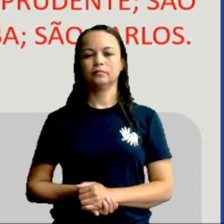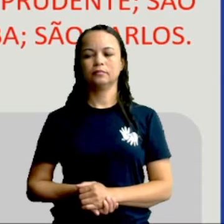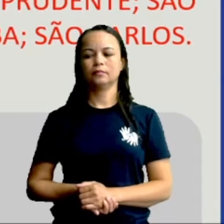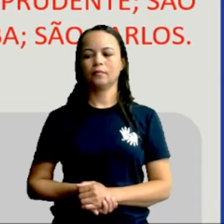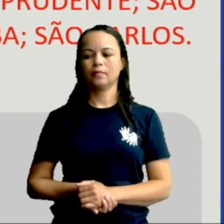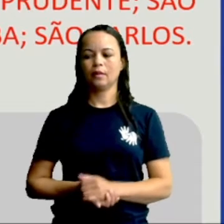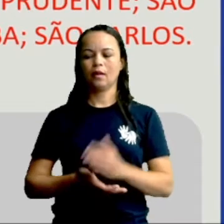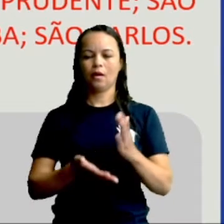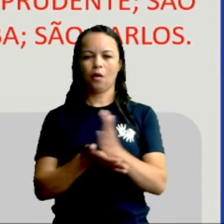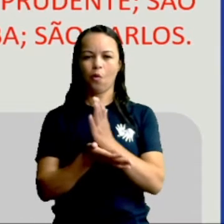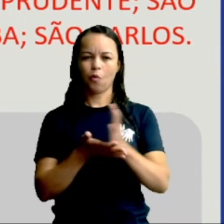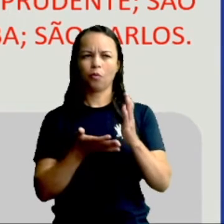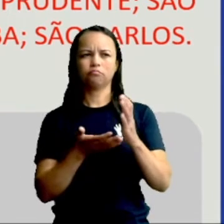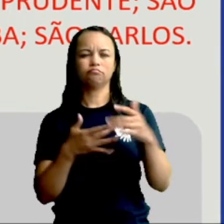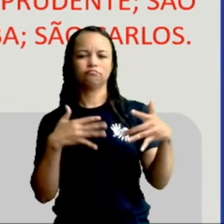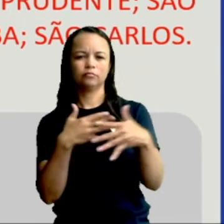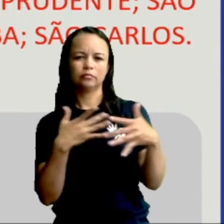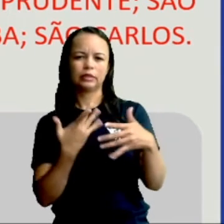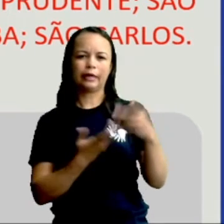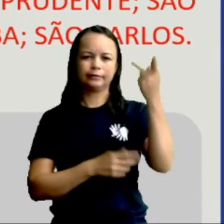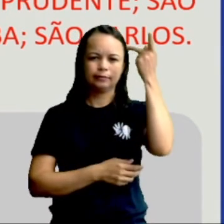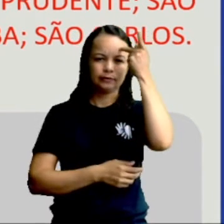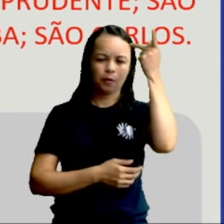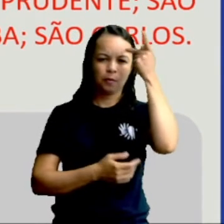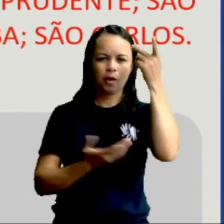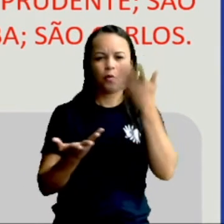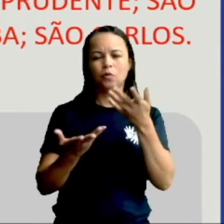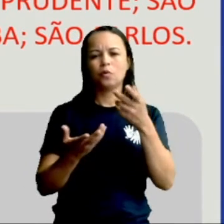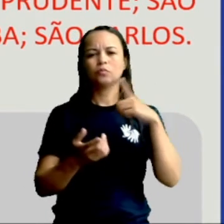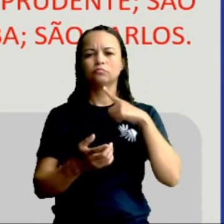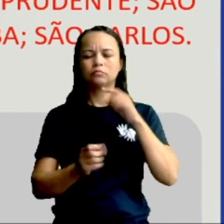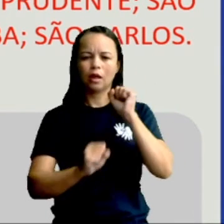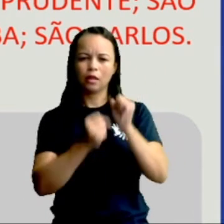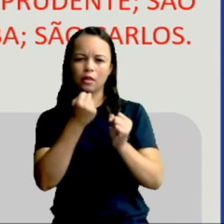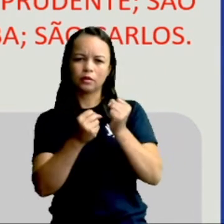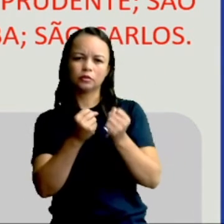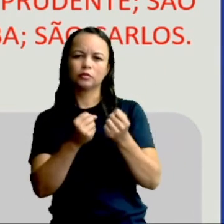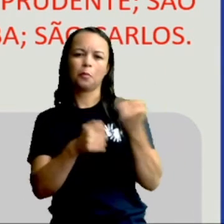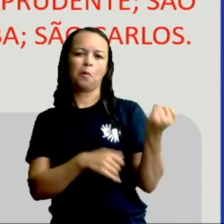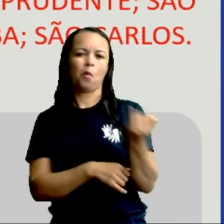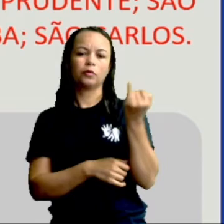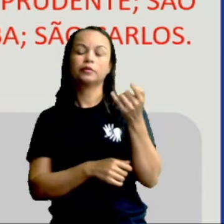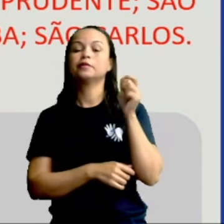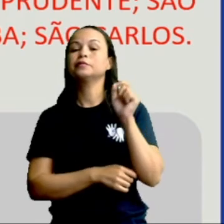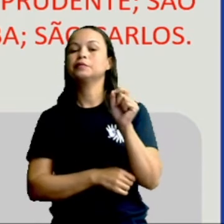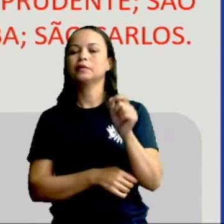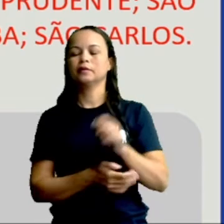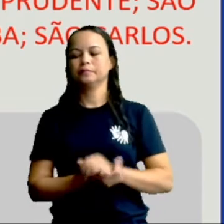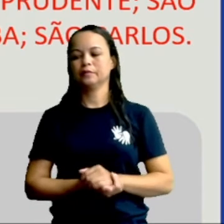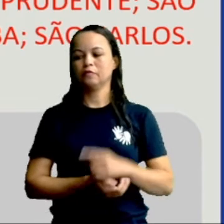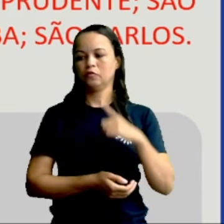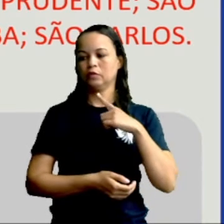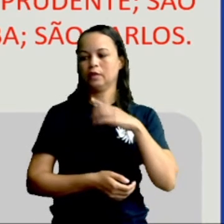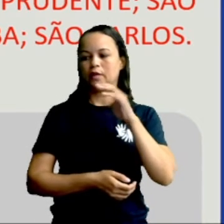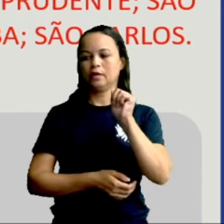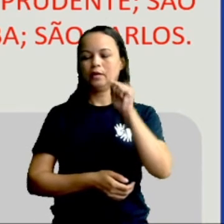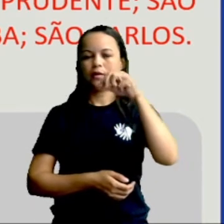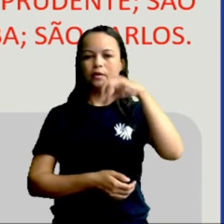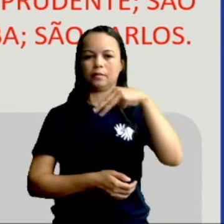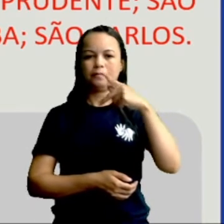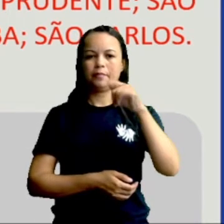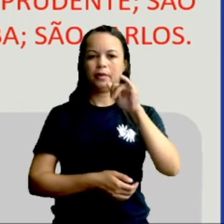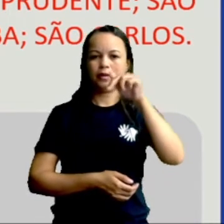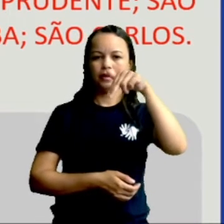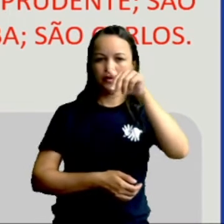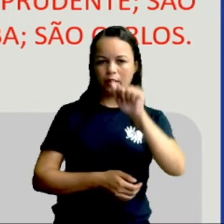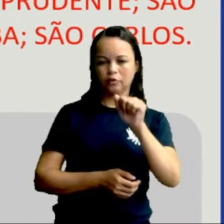Algumas cidades paulistas com produção industrial importante são, e aí eu vou ter Campinas, com o setor de